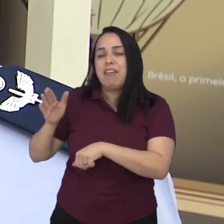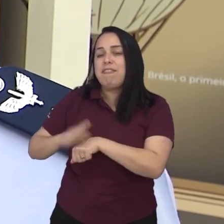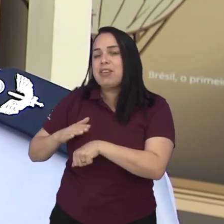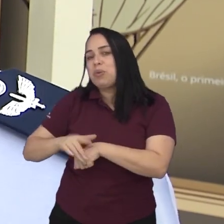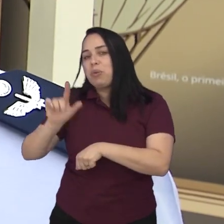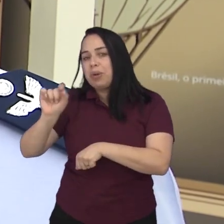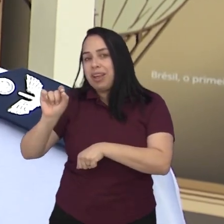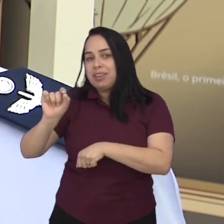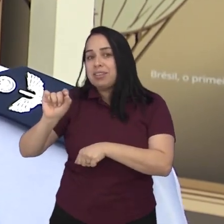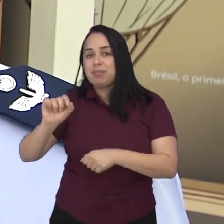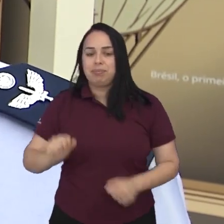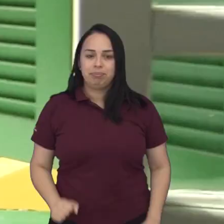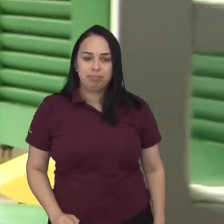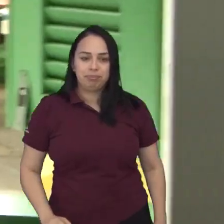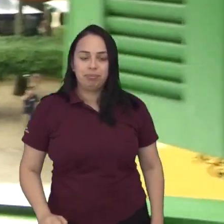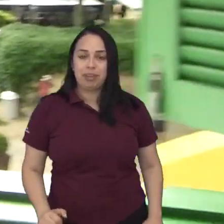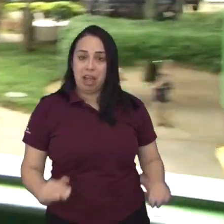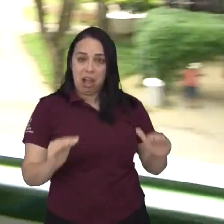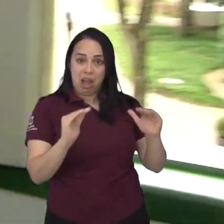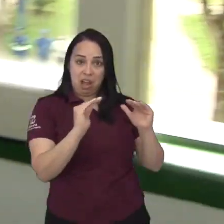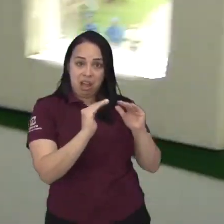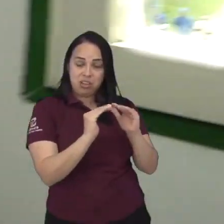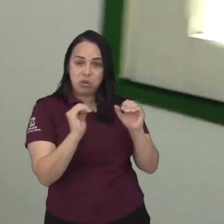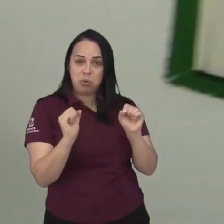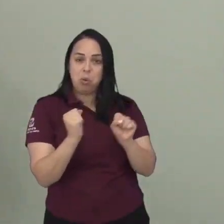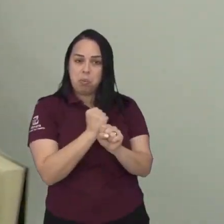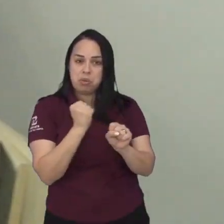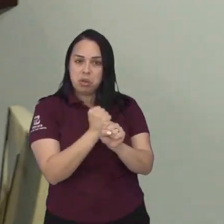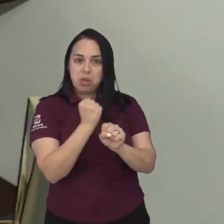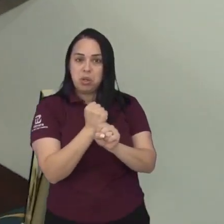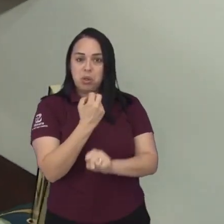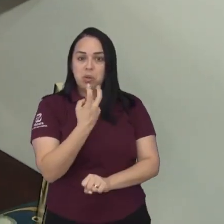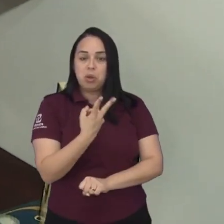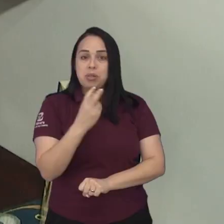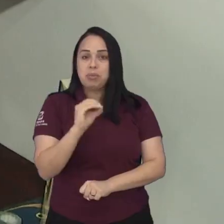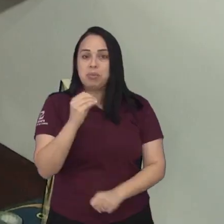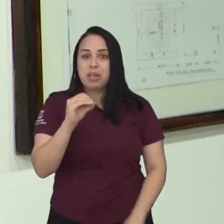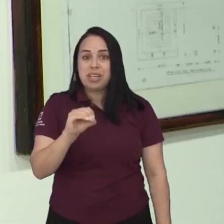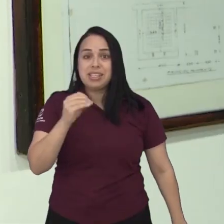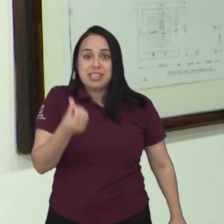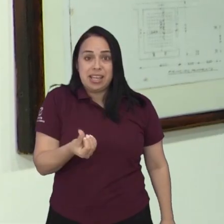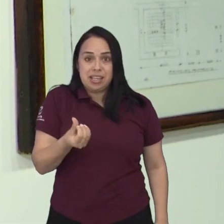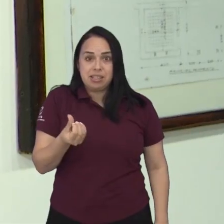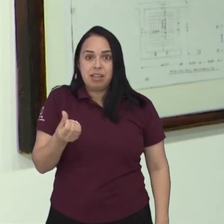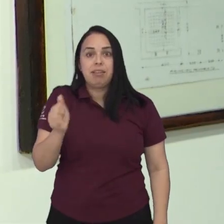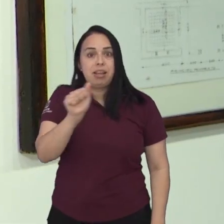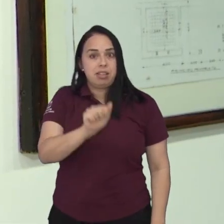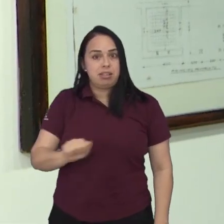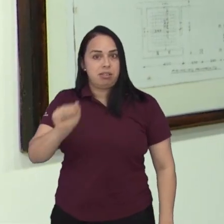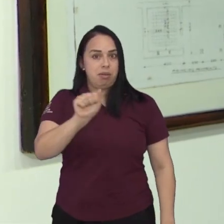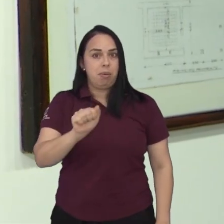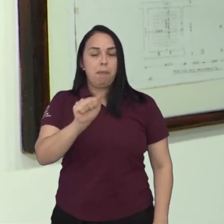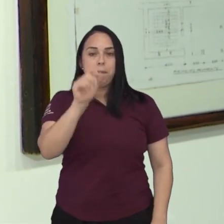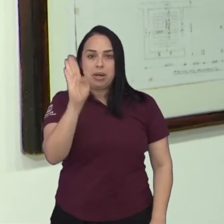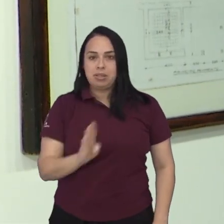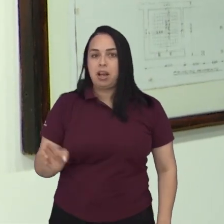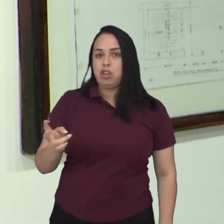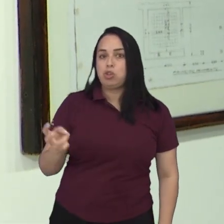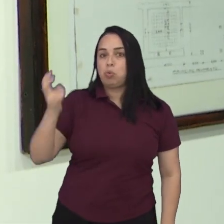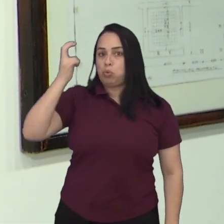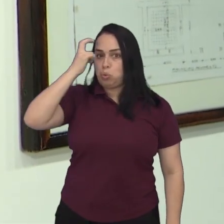que ele significou para o nosso país. A reprodução da casa começou em 2006 pela Associação Brasileira de